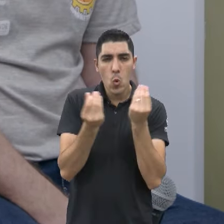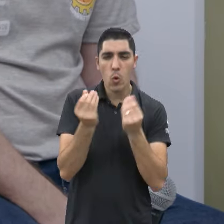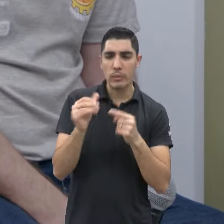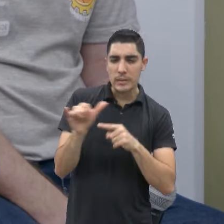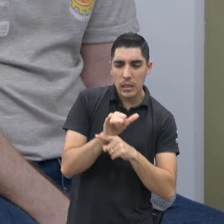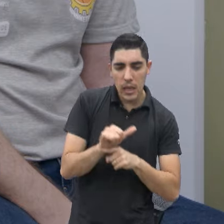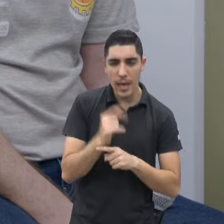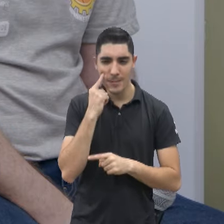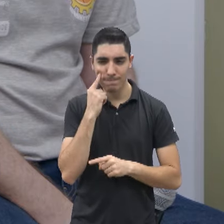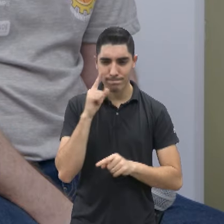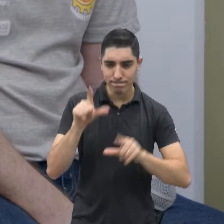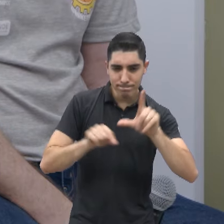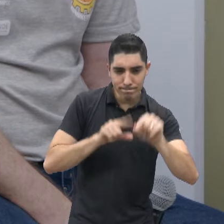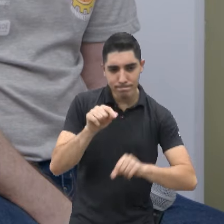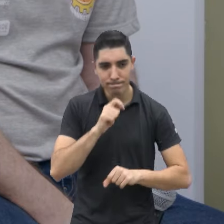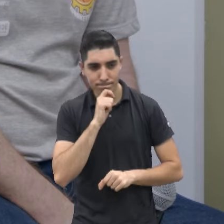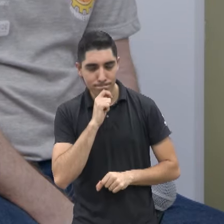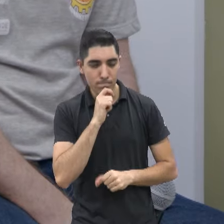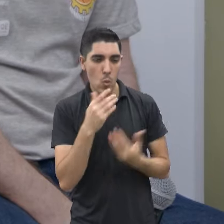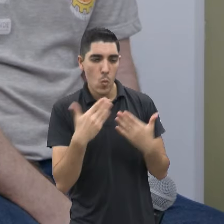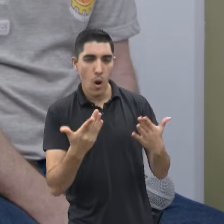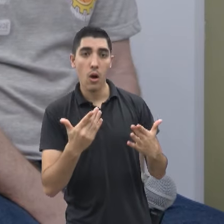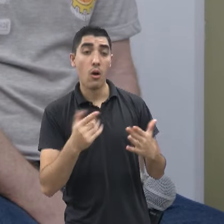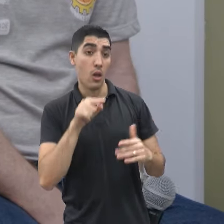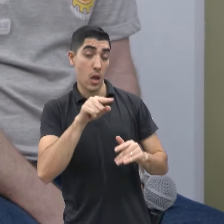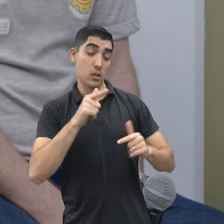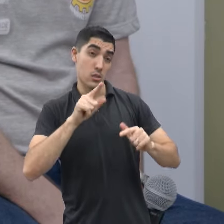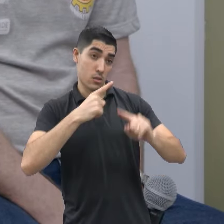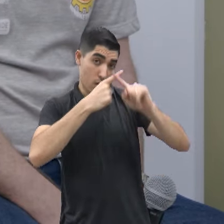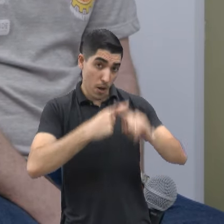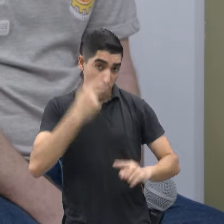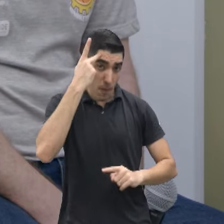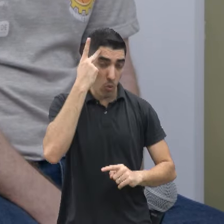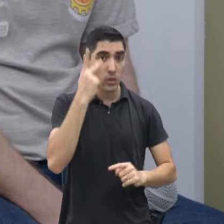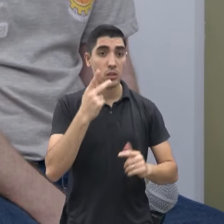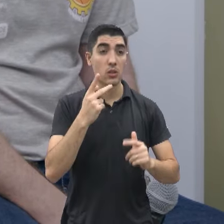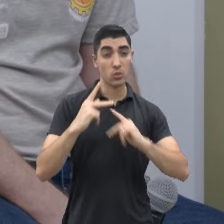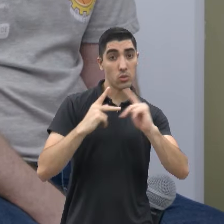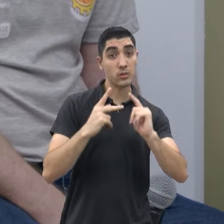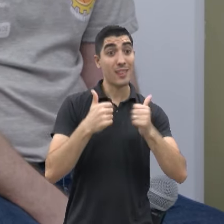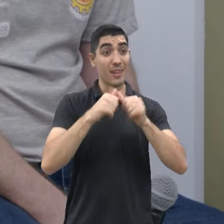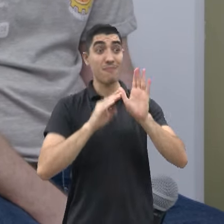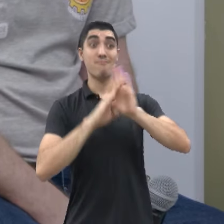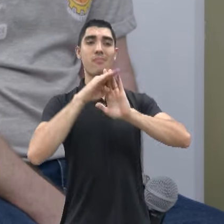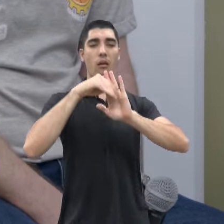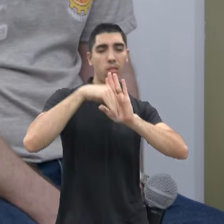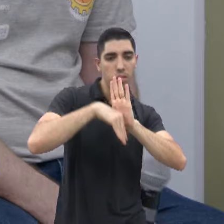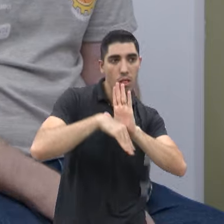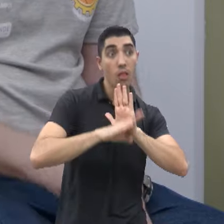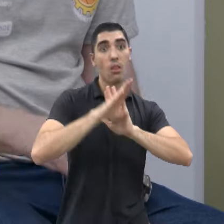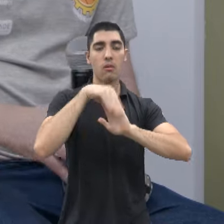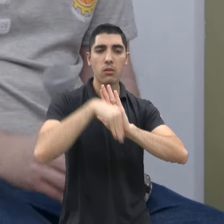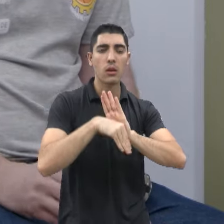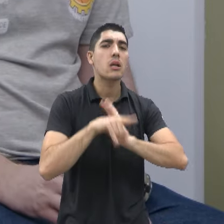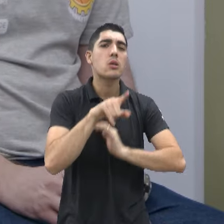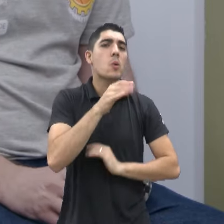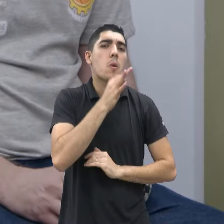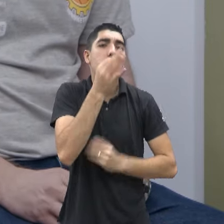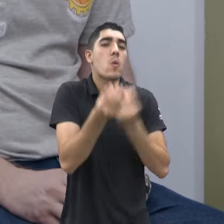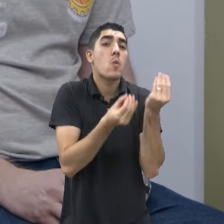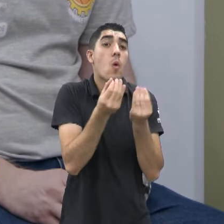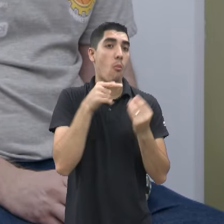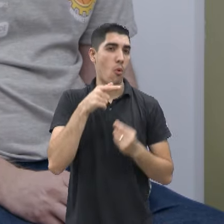enfim. Um campeonato oscilante, mas na reta final que vocês engrenaram mesmo, né? Como é que foi enfrentar esse São Paulo que já vem